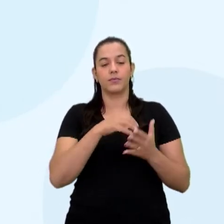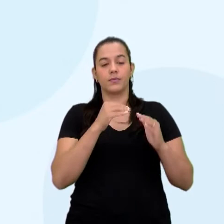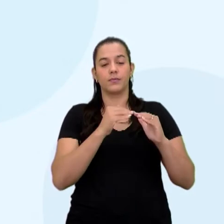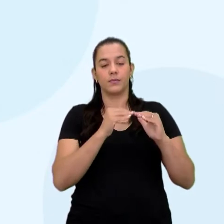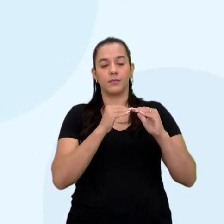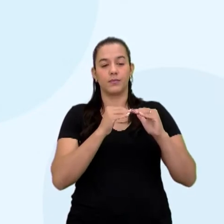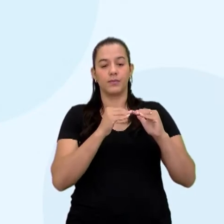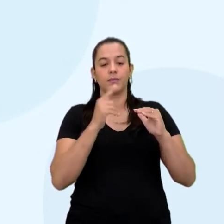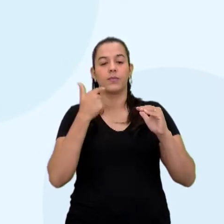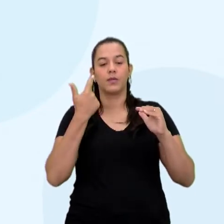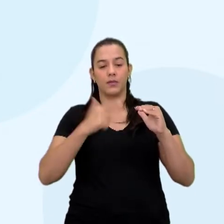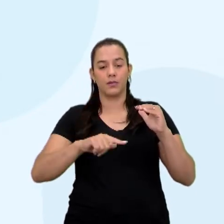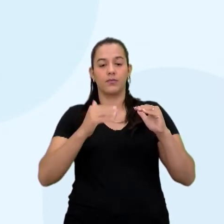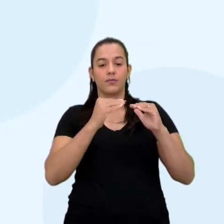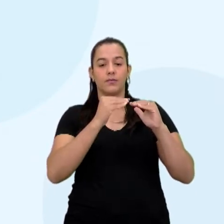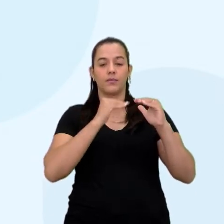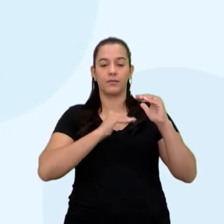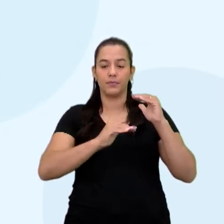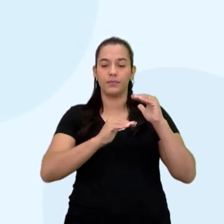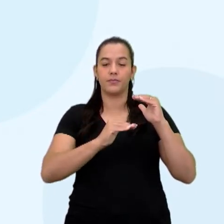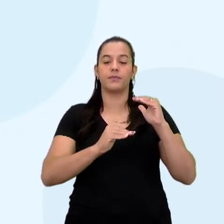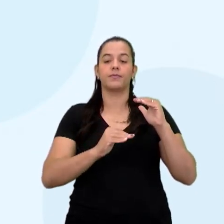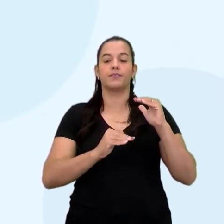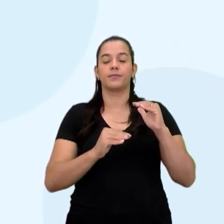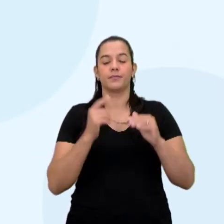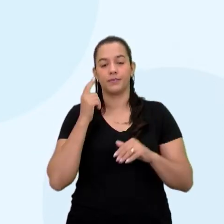25.633 reais, e aí teve uma queda para R$